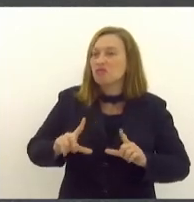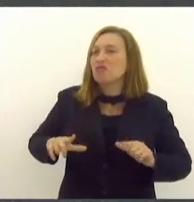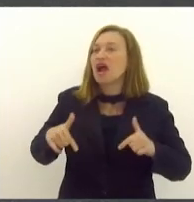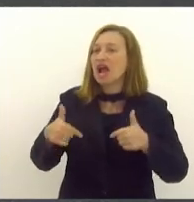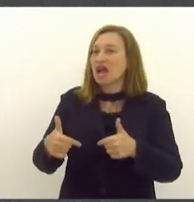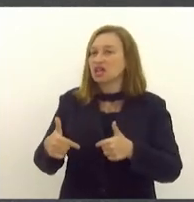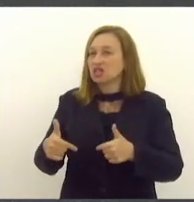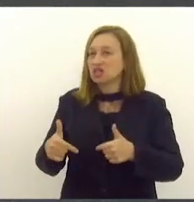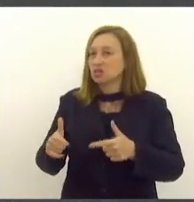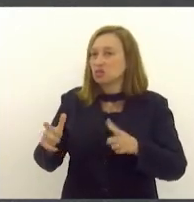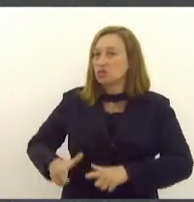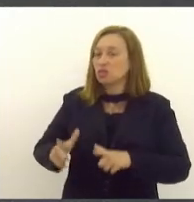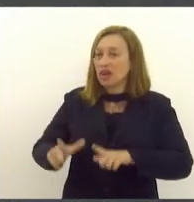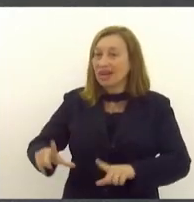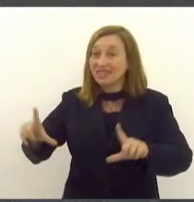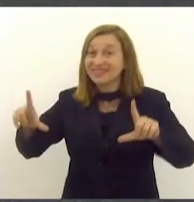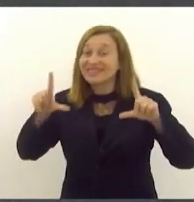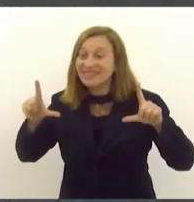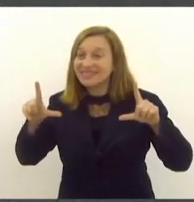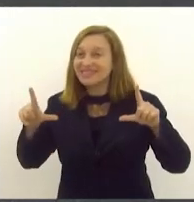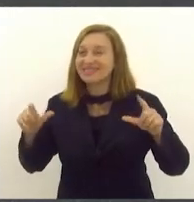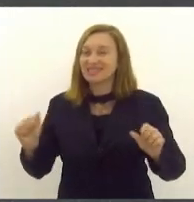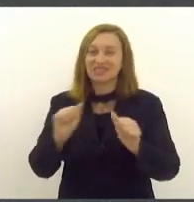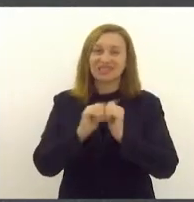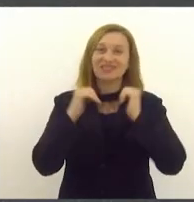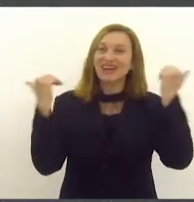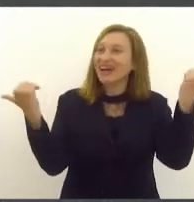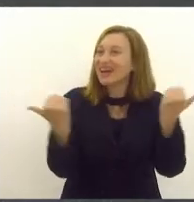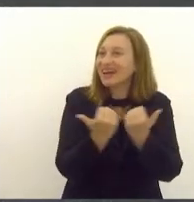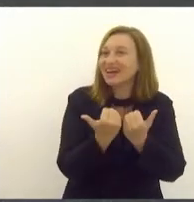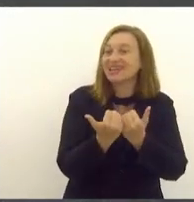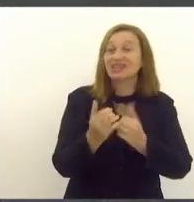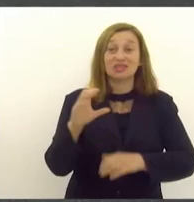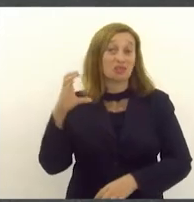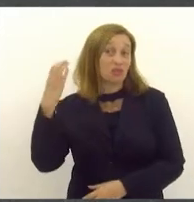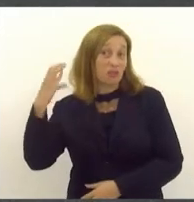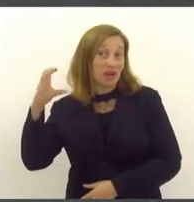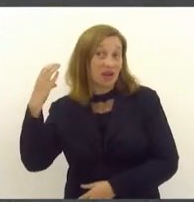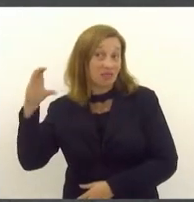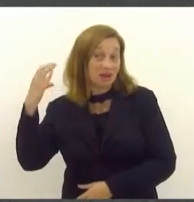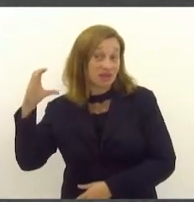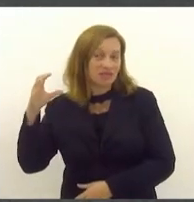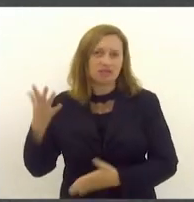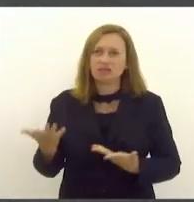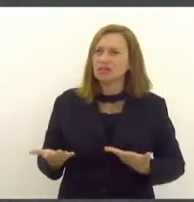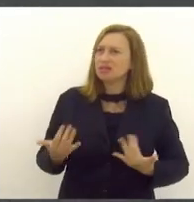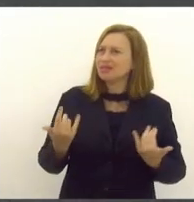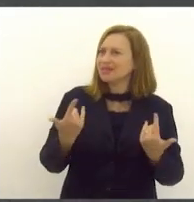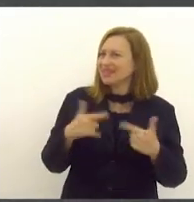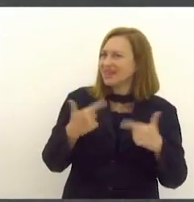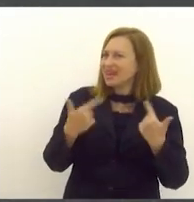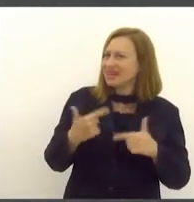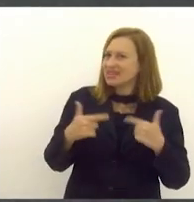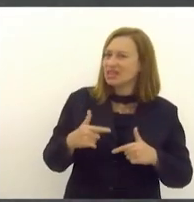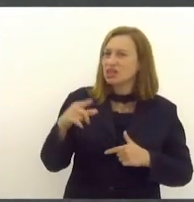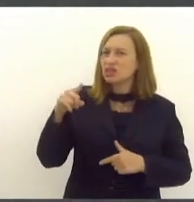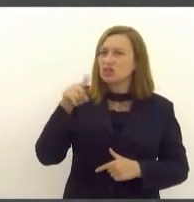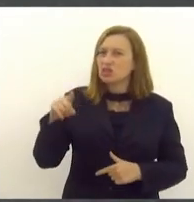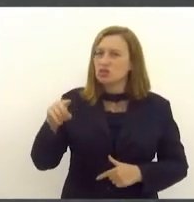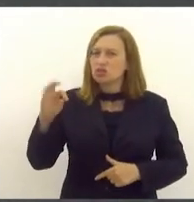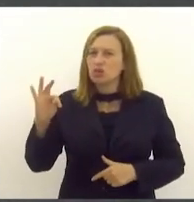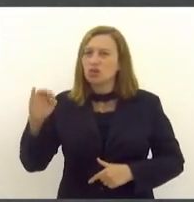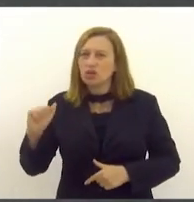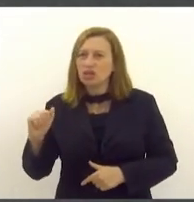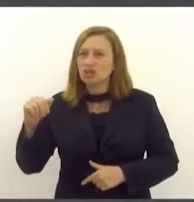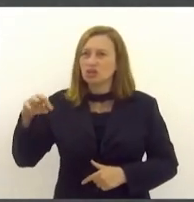mídia então no Maracanã em Copacabana engraçado a zona norte eu não vejo